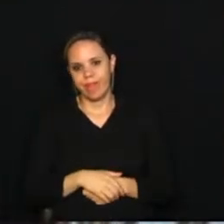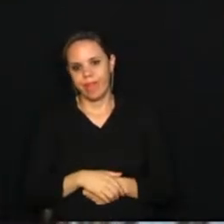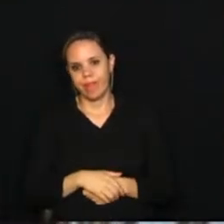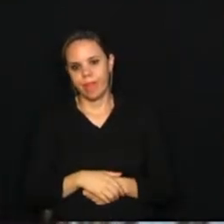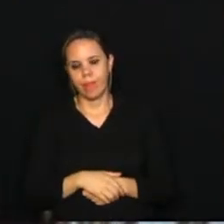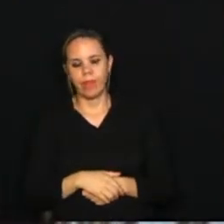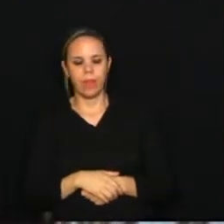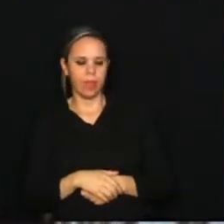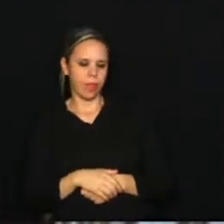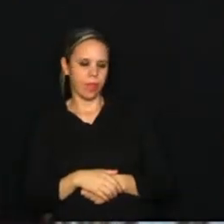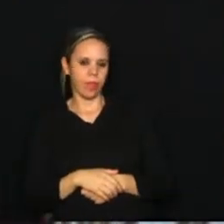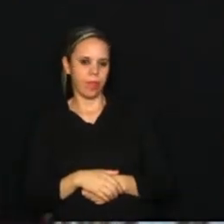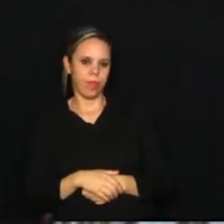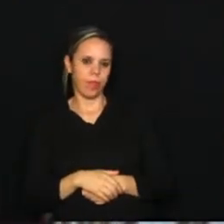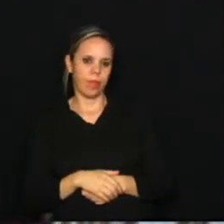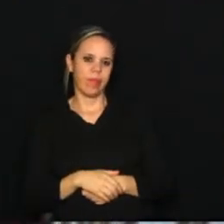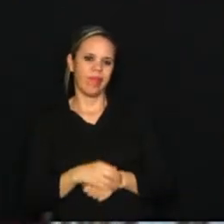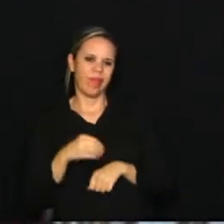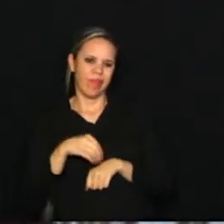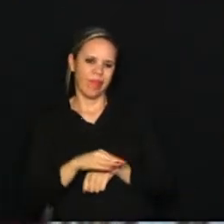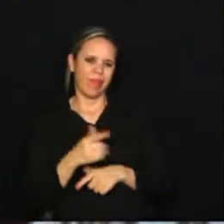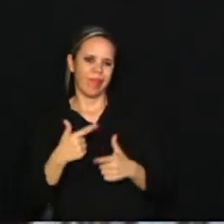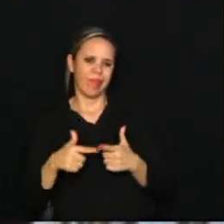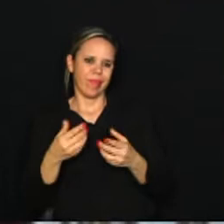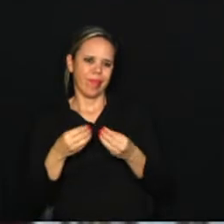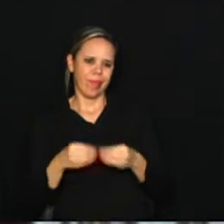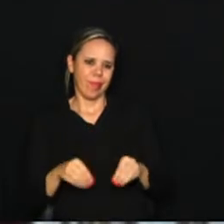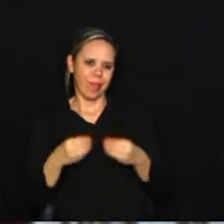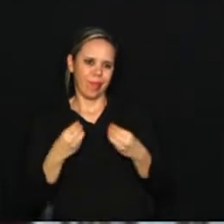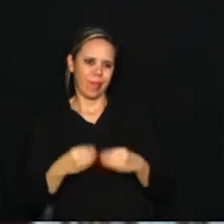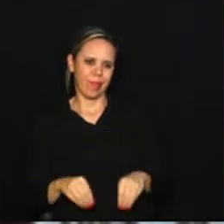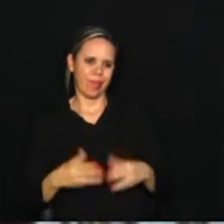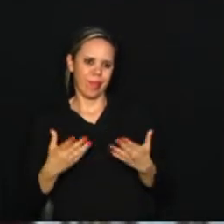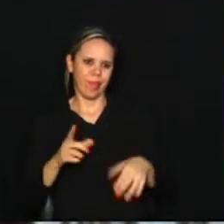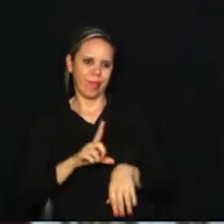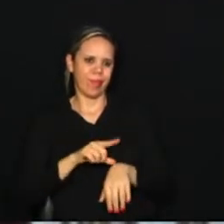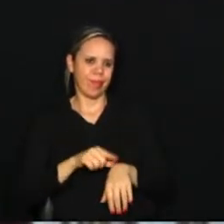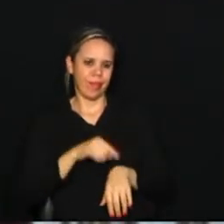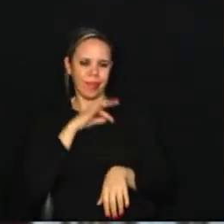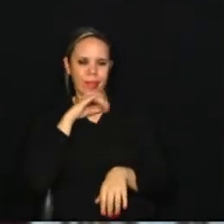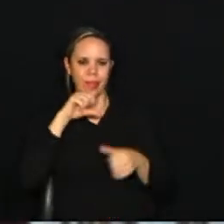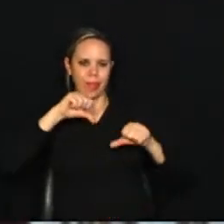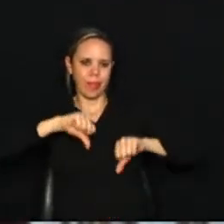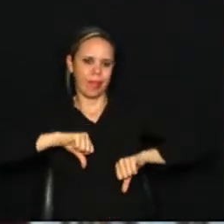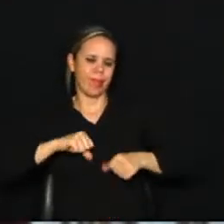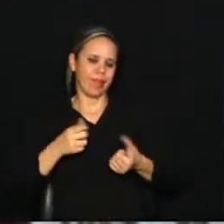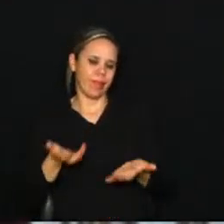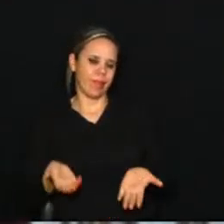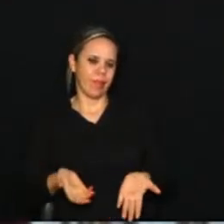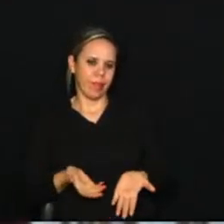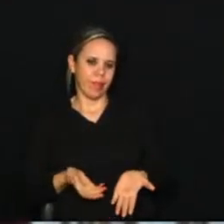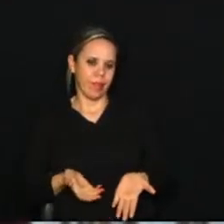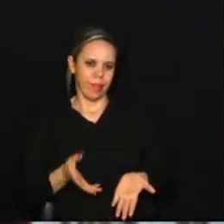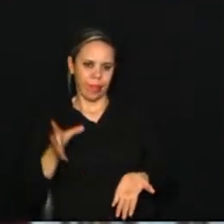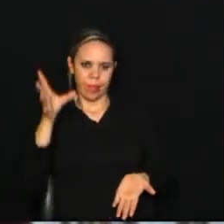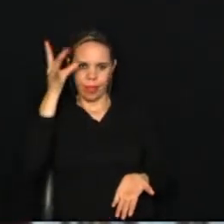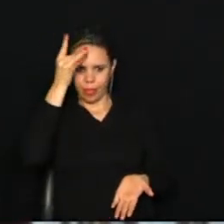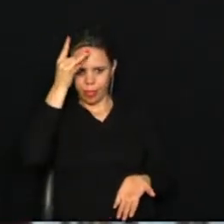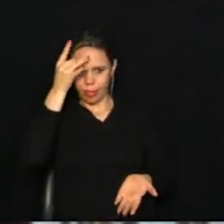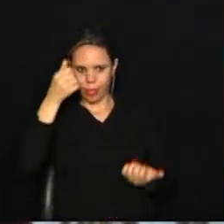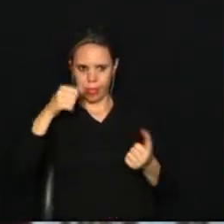certamente trouxe algumas consequências ruins de defasagem na